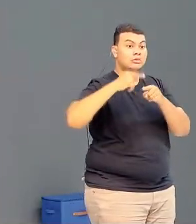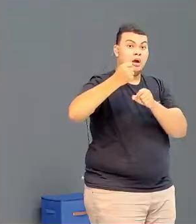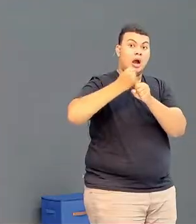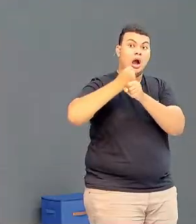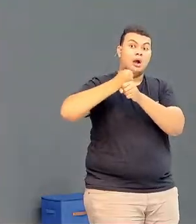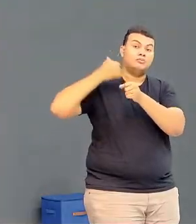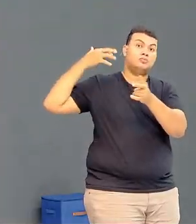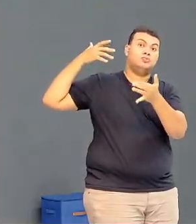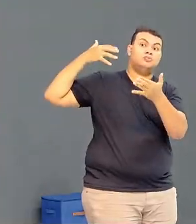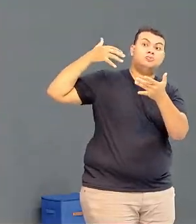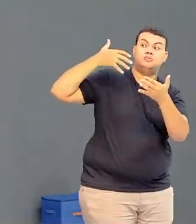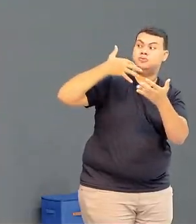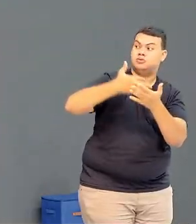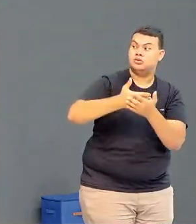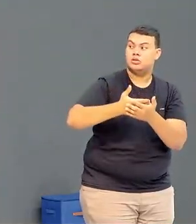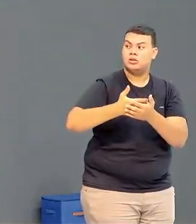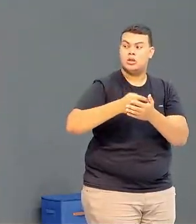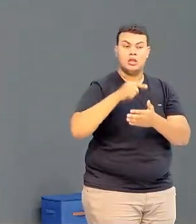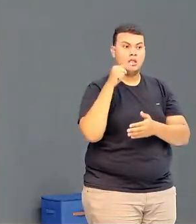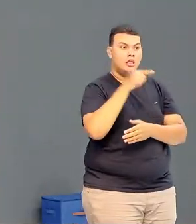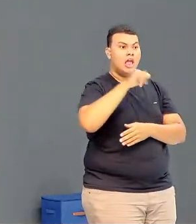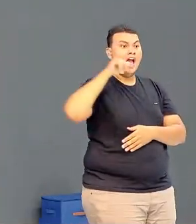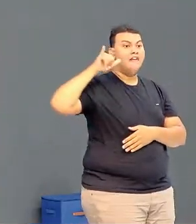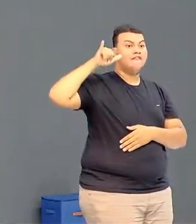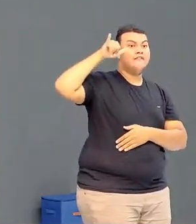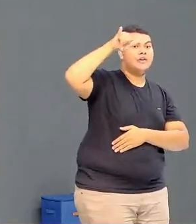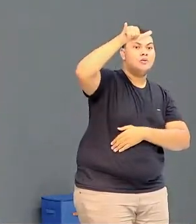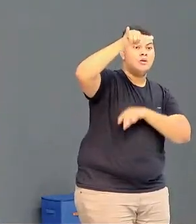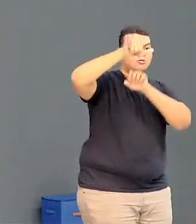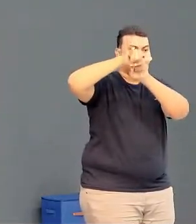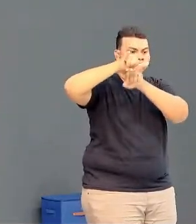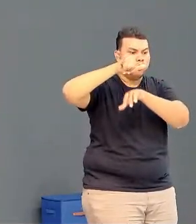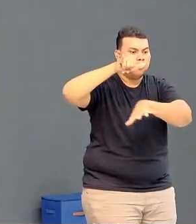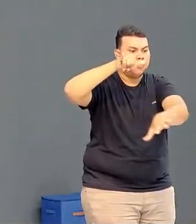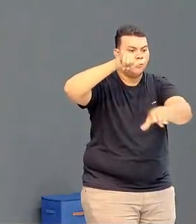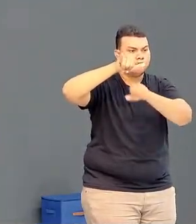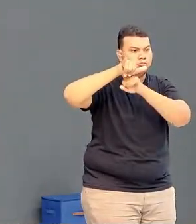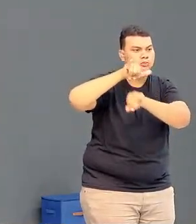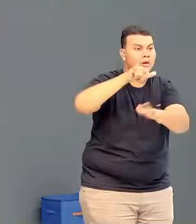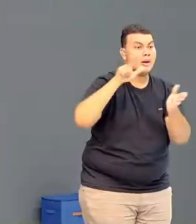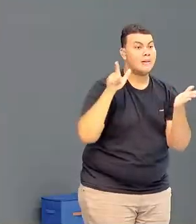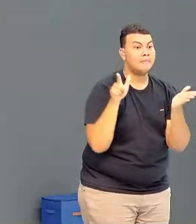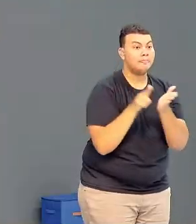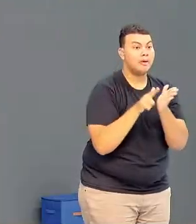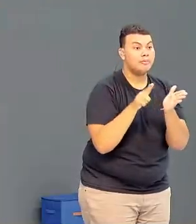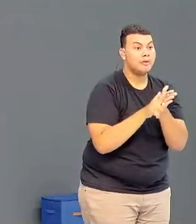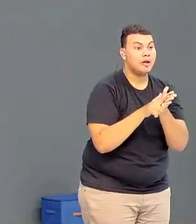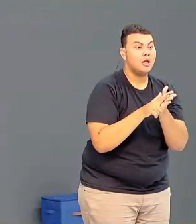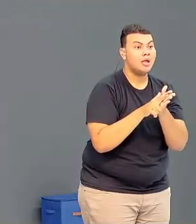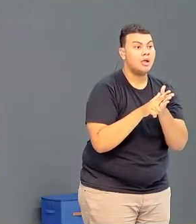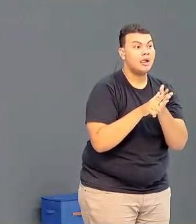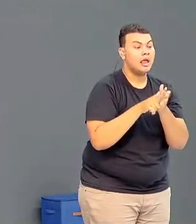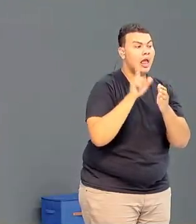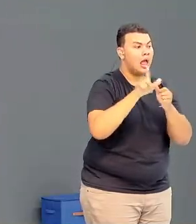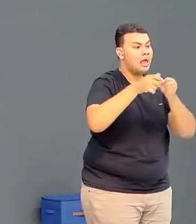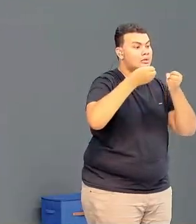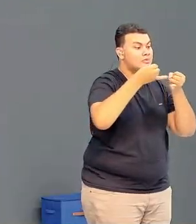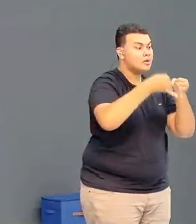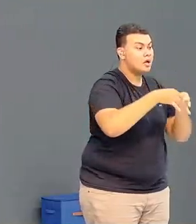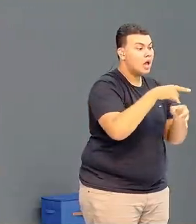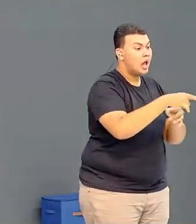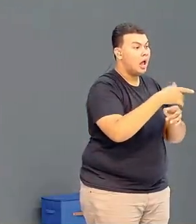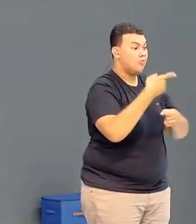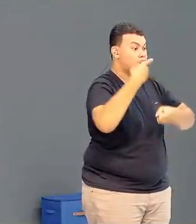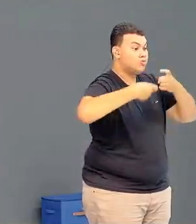aviões passavam soltando panfletos, avisando, porque eles sabiam que tinha muita gente escondida, dizendo: olha, a guerra acabou,